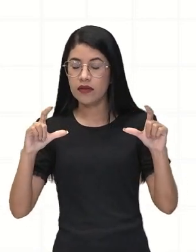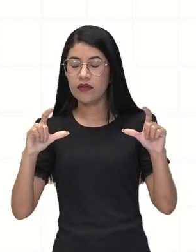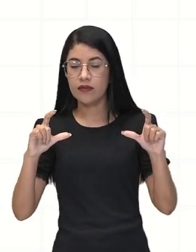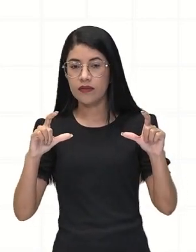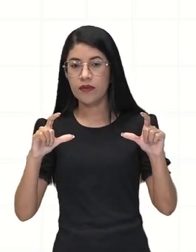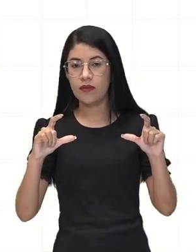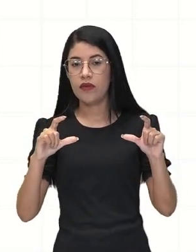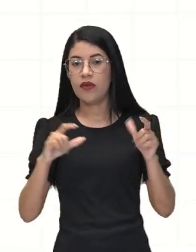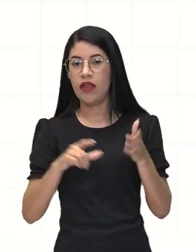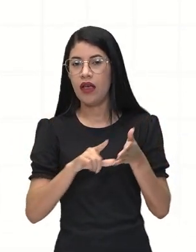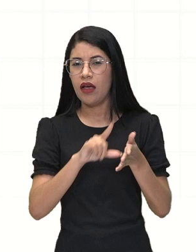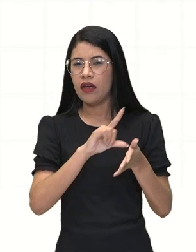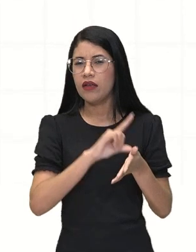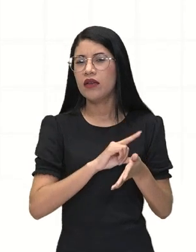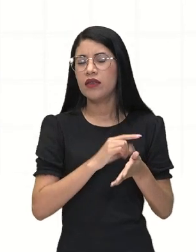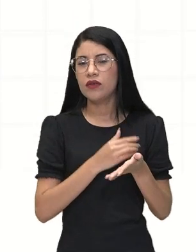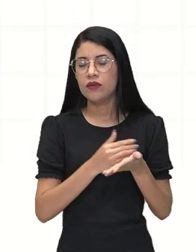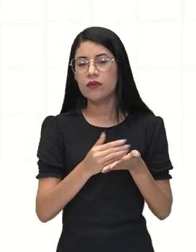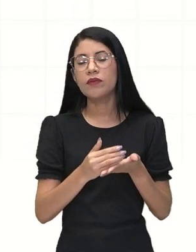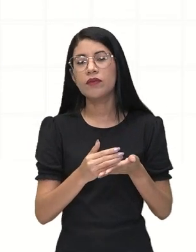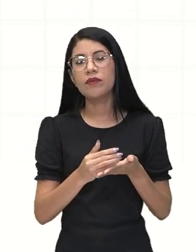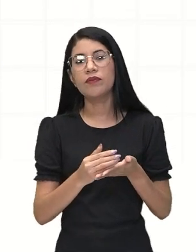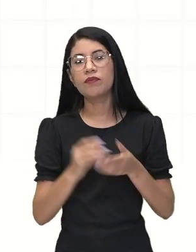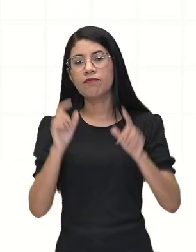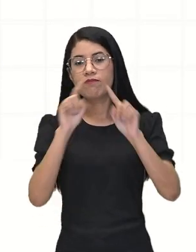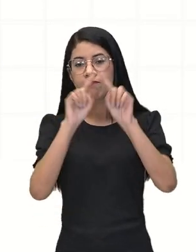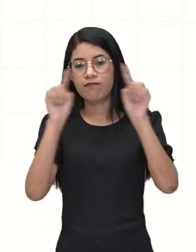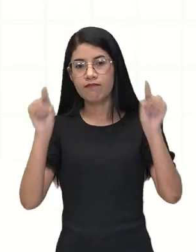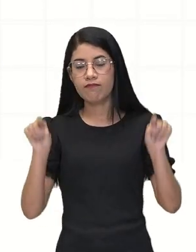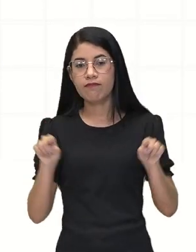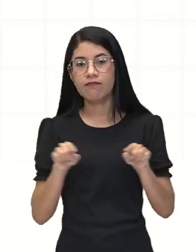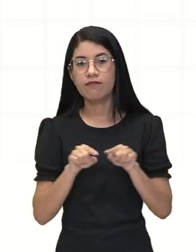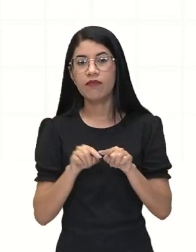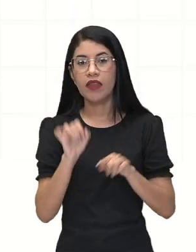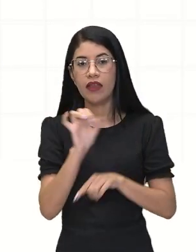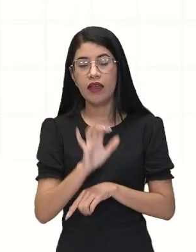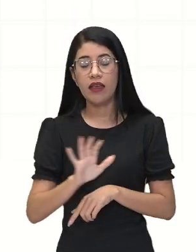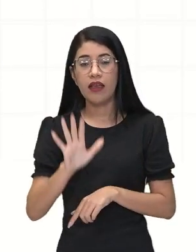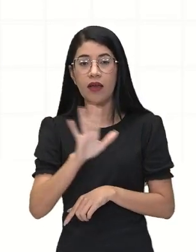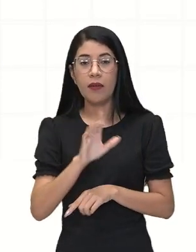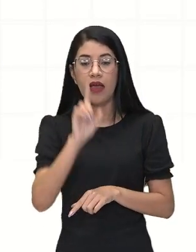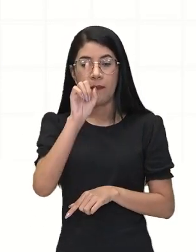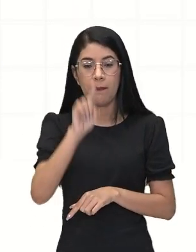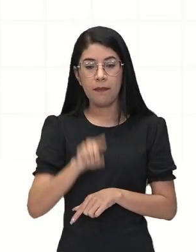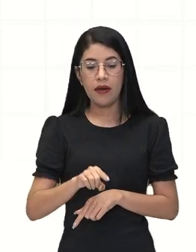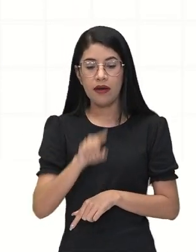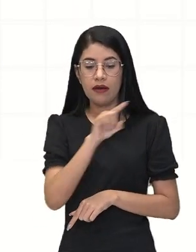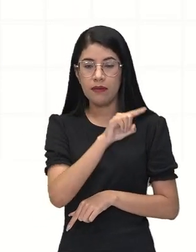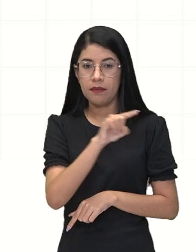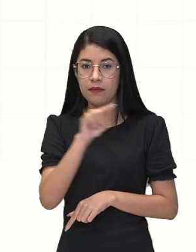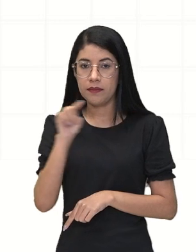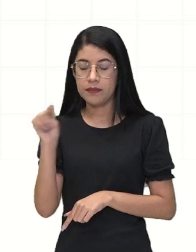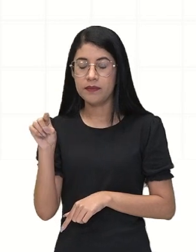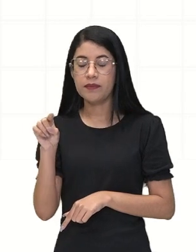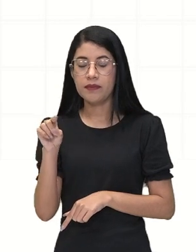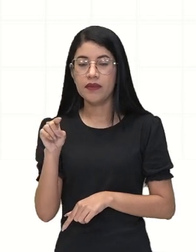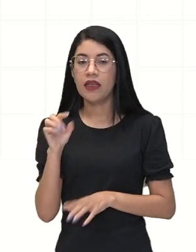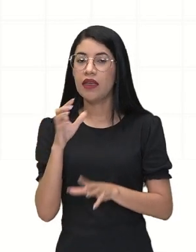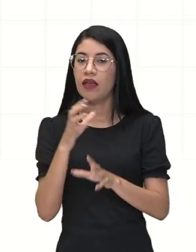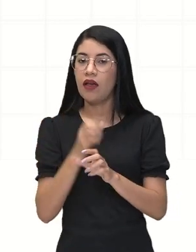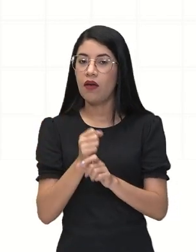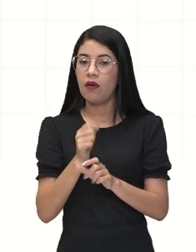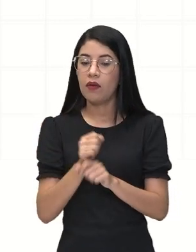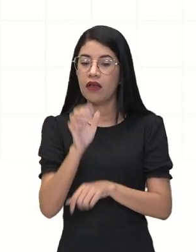inicial. Peguei aquela equação inicial, onde a figura era dividida em 4 áreas e calculei uma